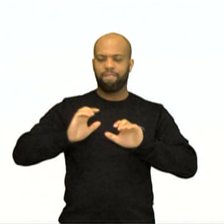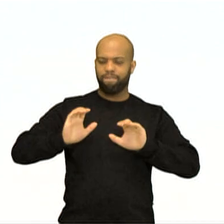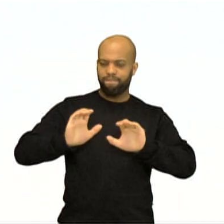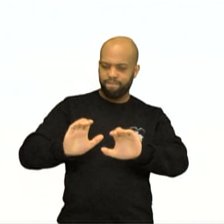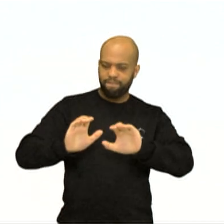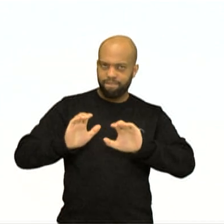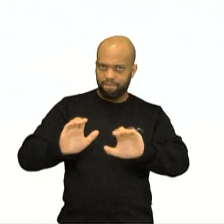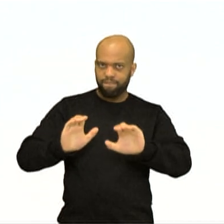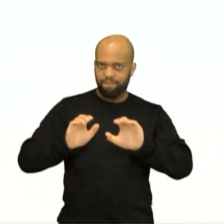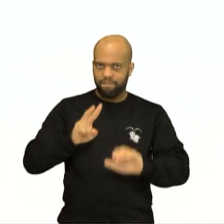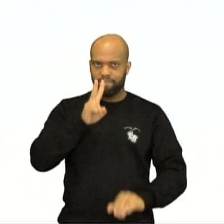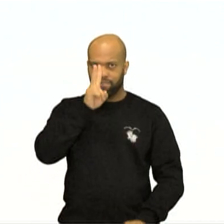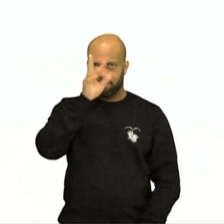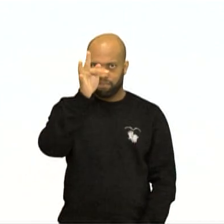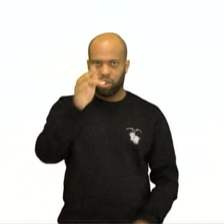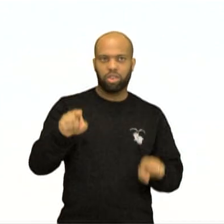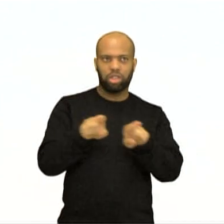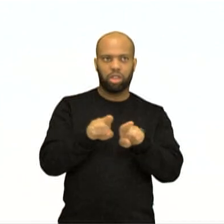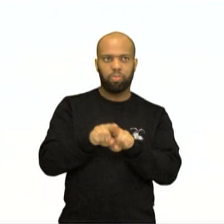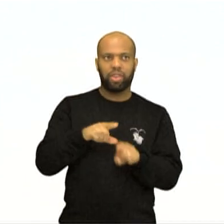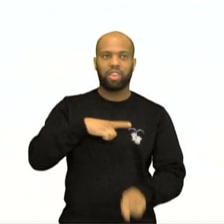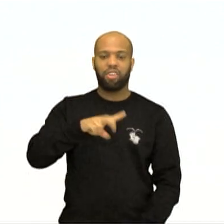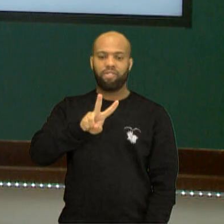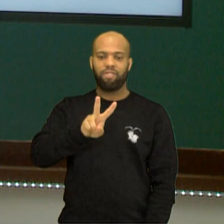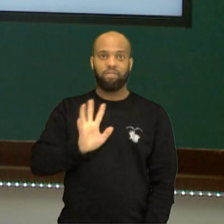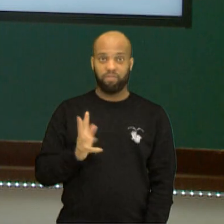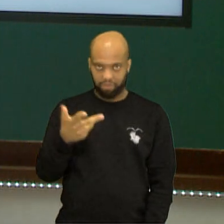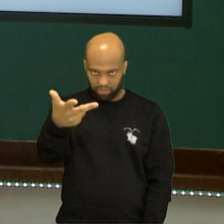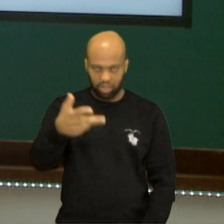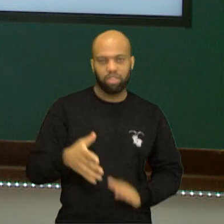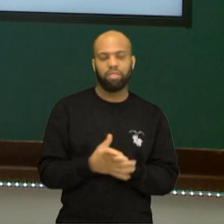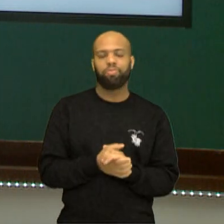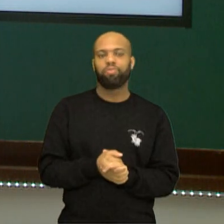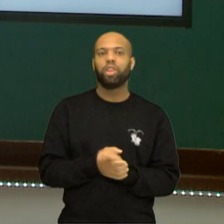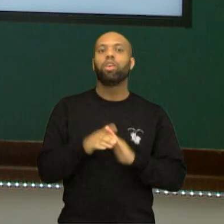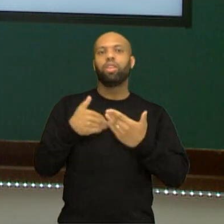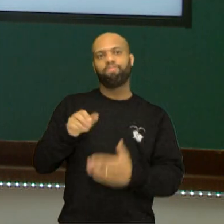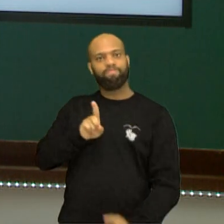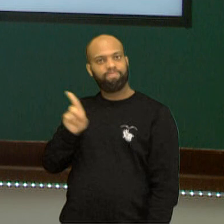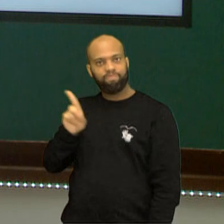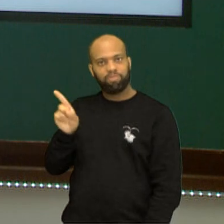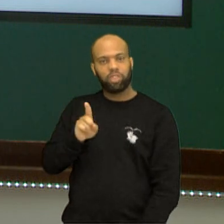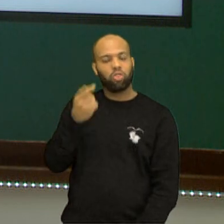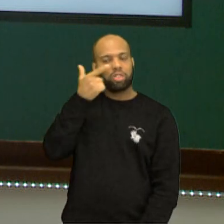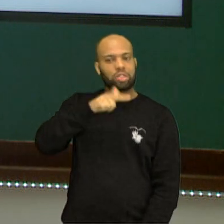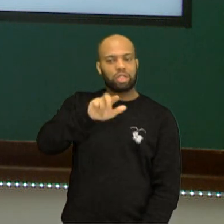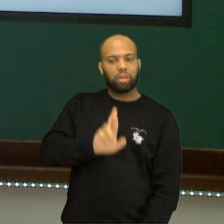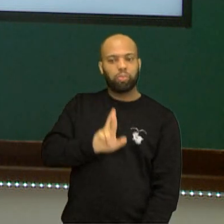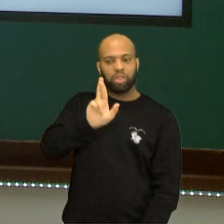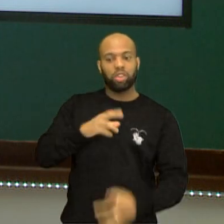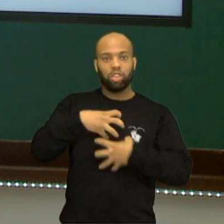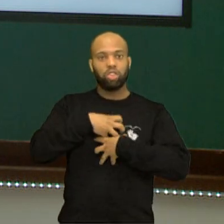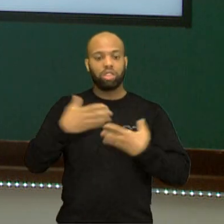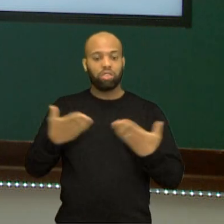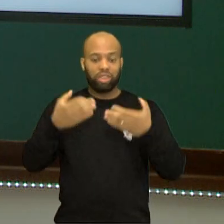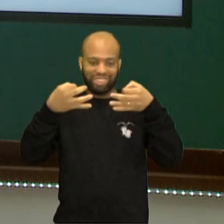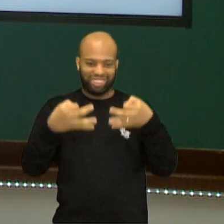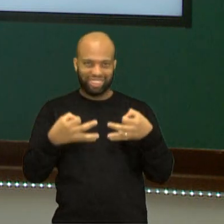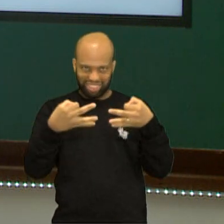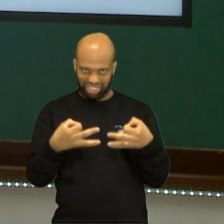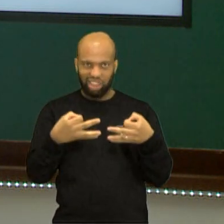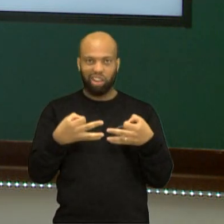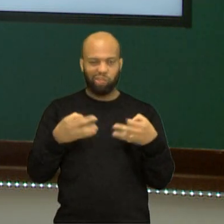e nós temos a velocidade, certo? Em que, nesse caso, para você poder representar de maneira correta, de